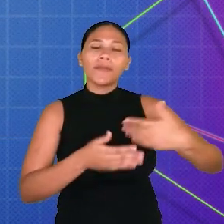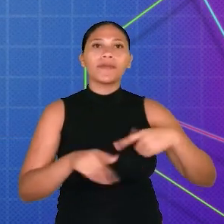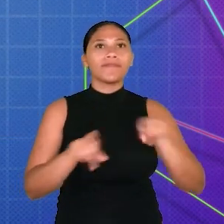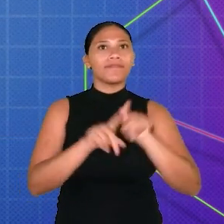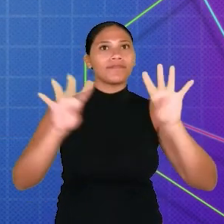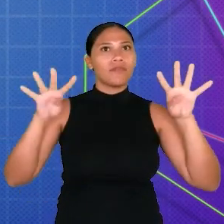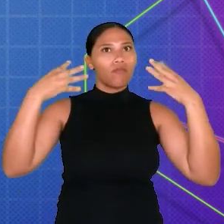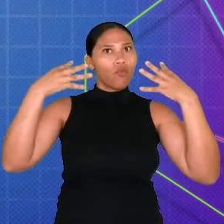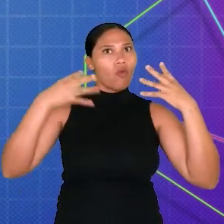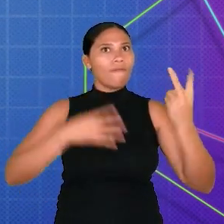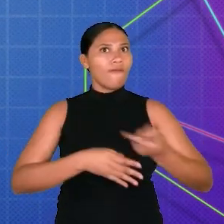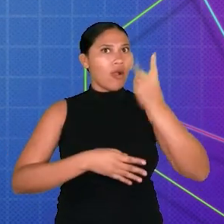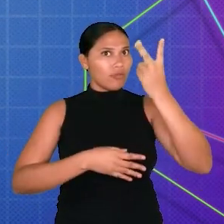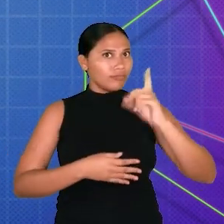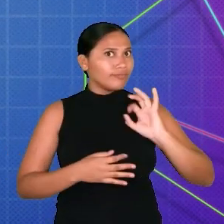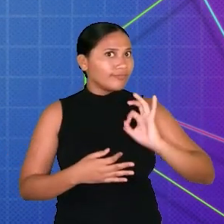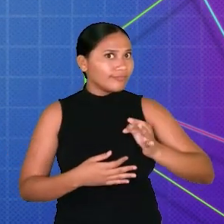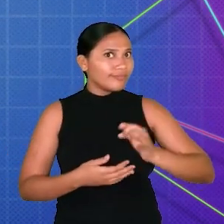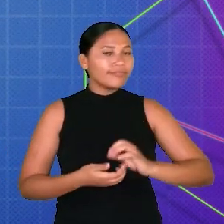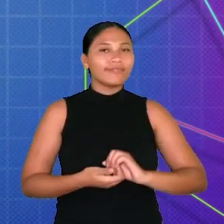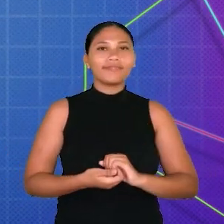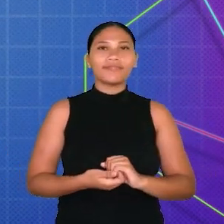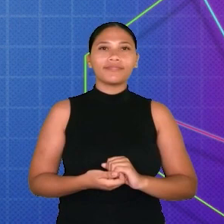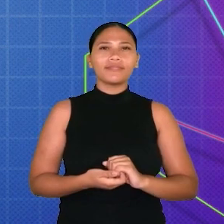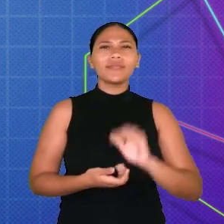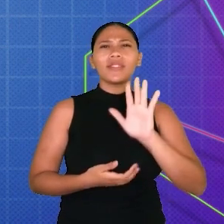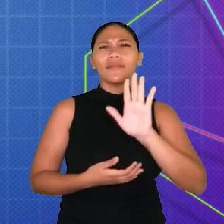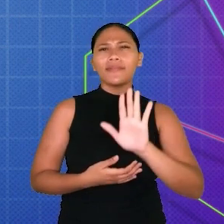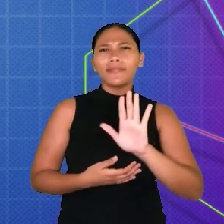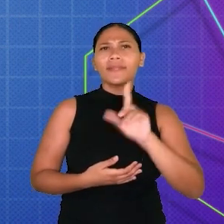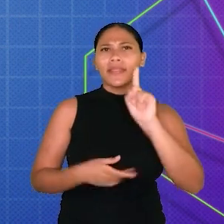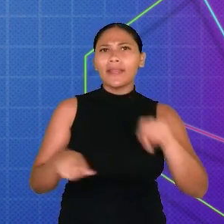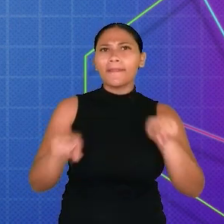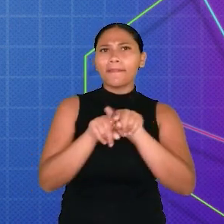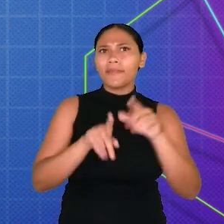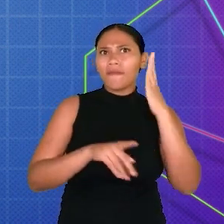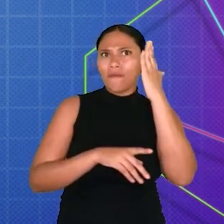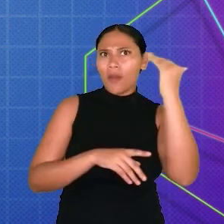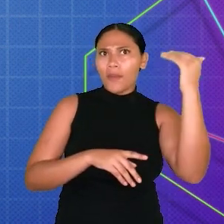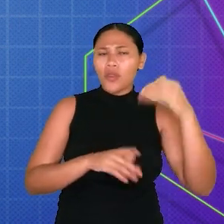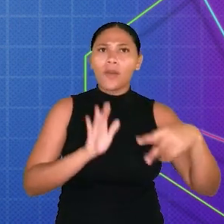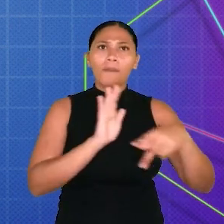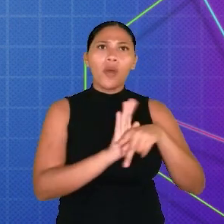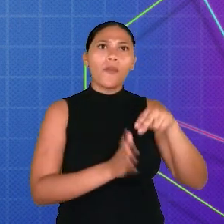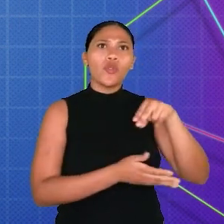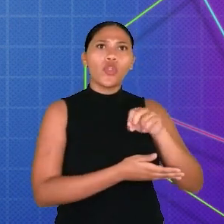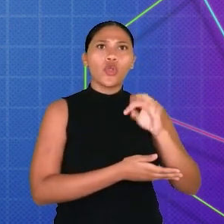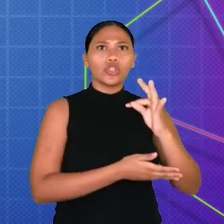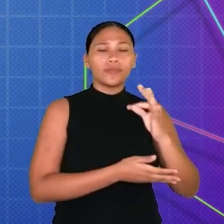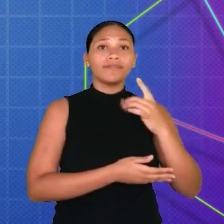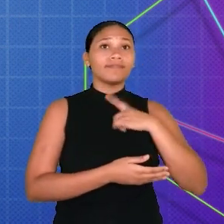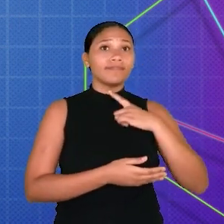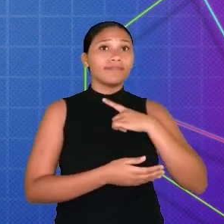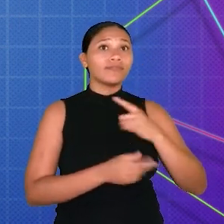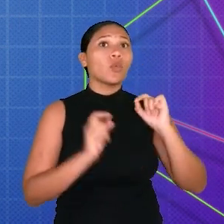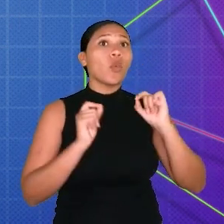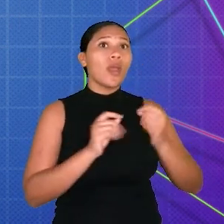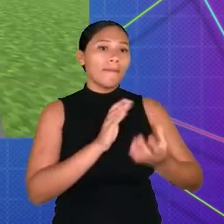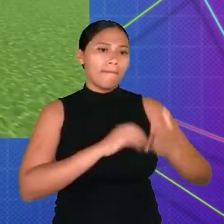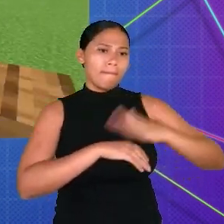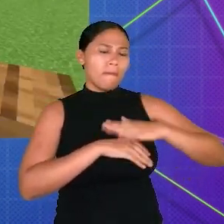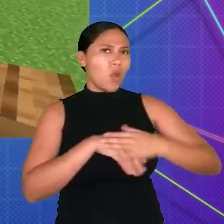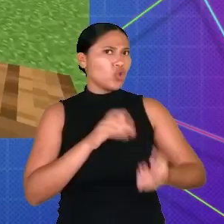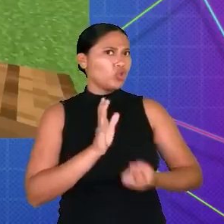ser reconhecido no mercado de trabalho. Mais conhecido como Notch pela comunidade, Markus Persson criou um